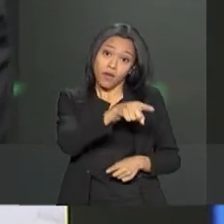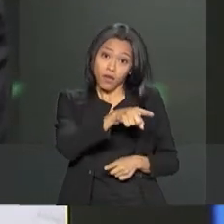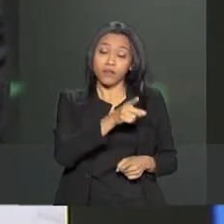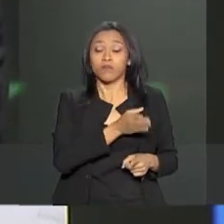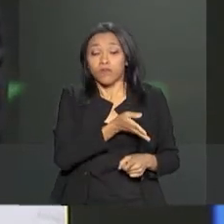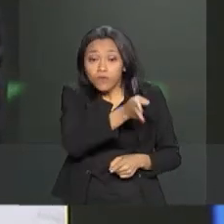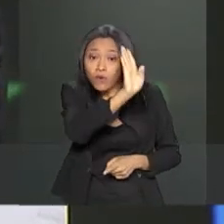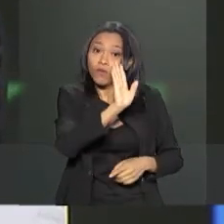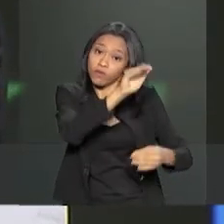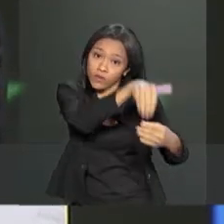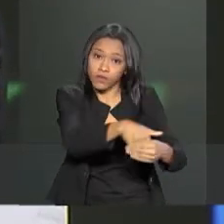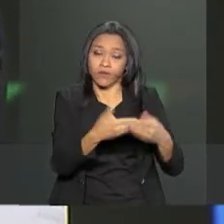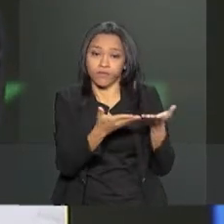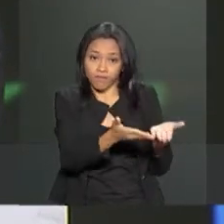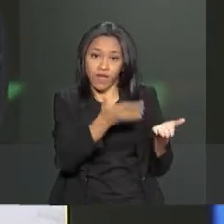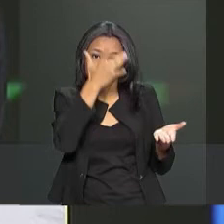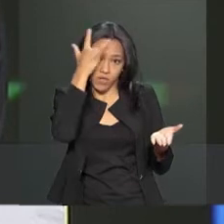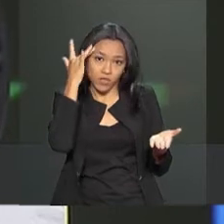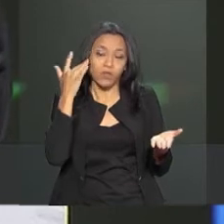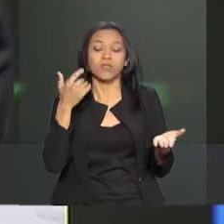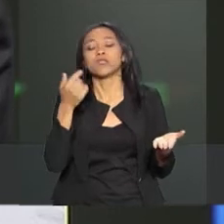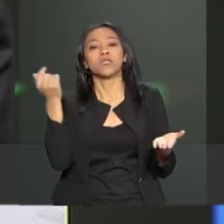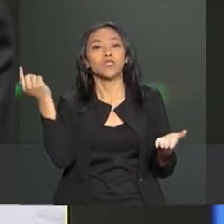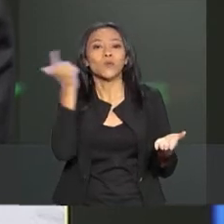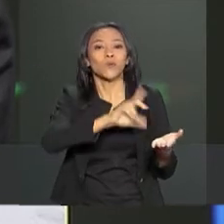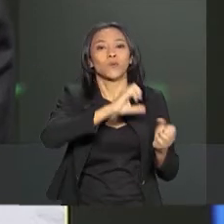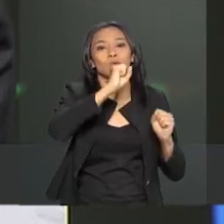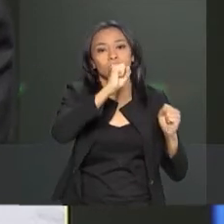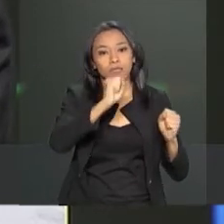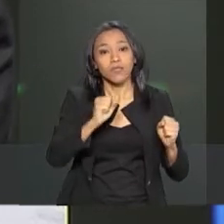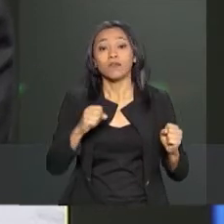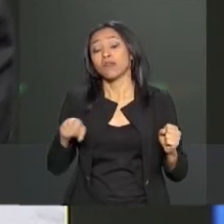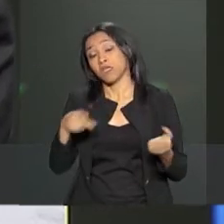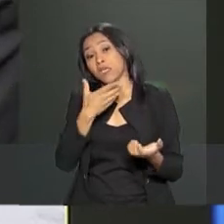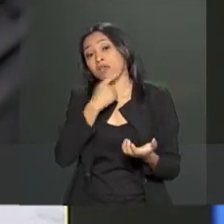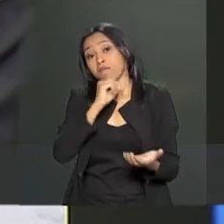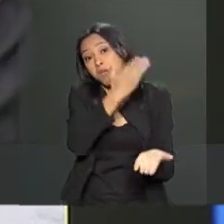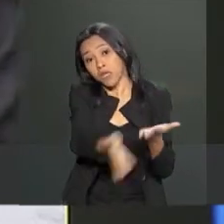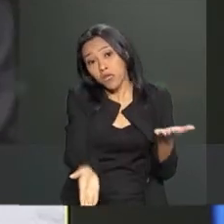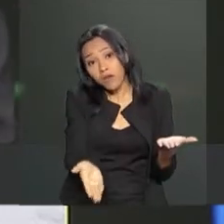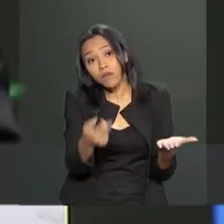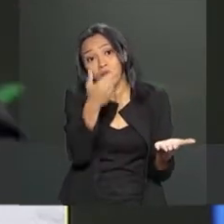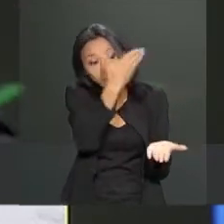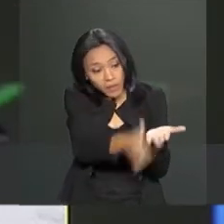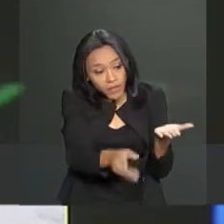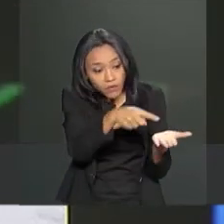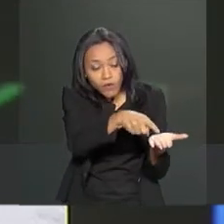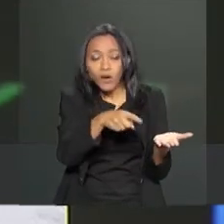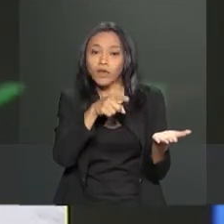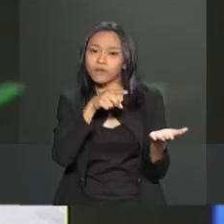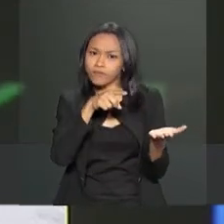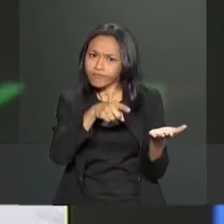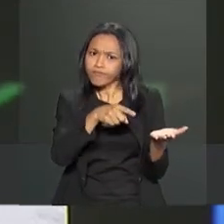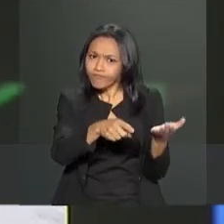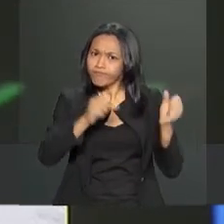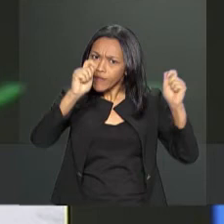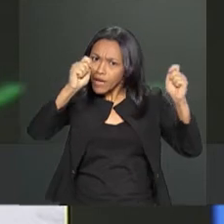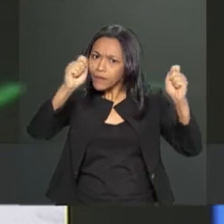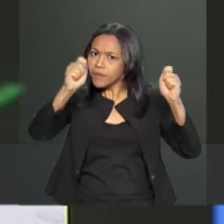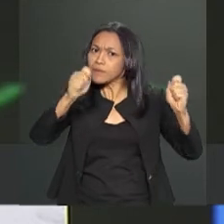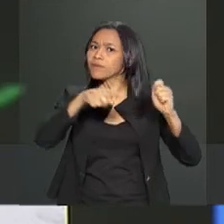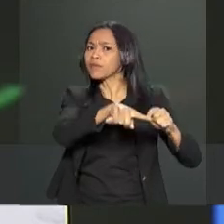votados. Os vencedores e os que não ganharam foram objeto de manifestação da soberania